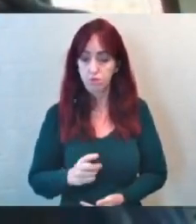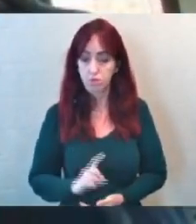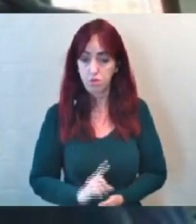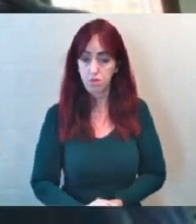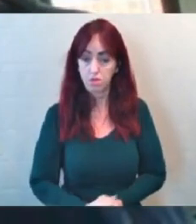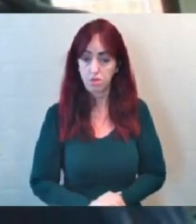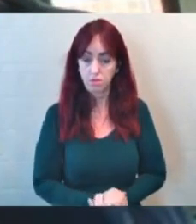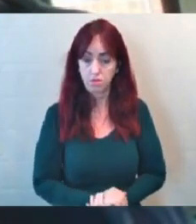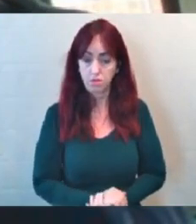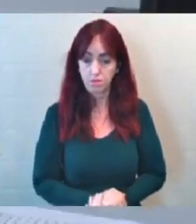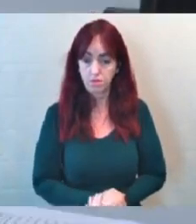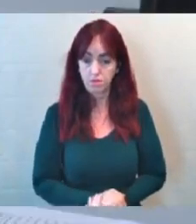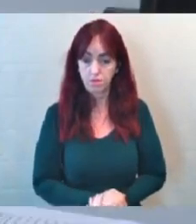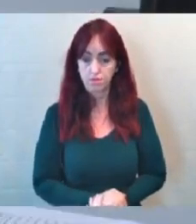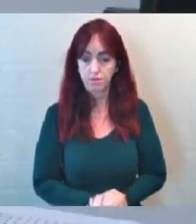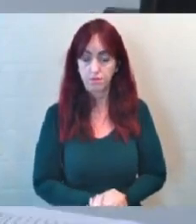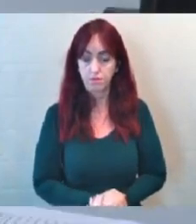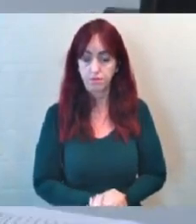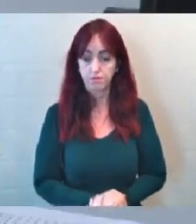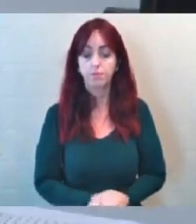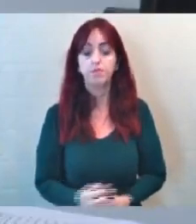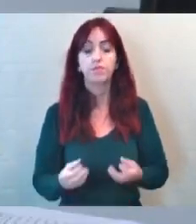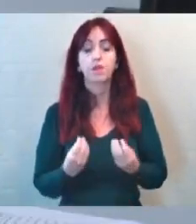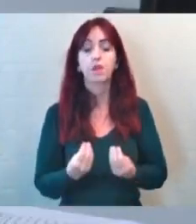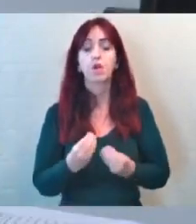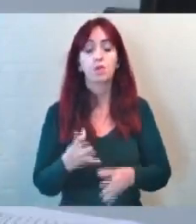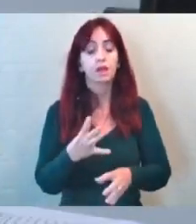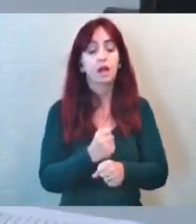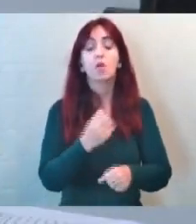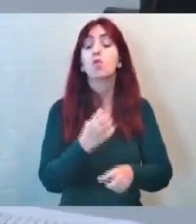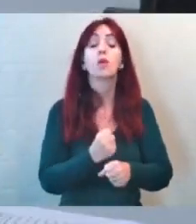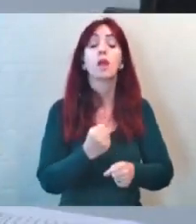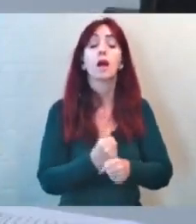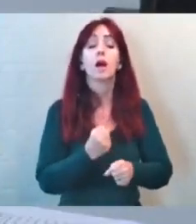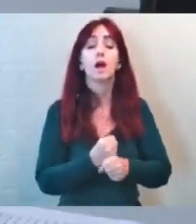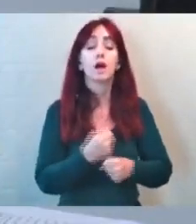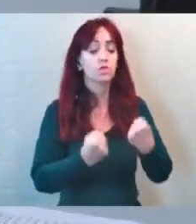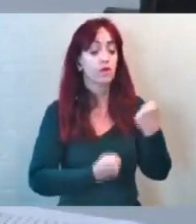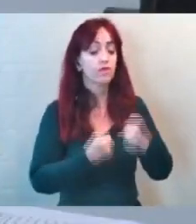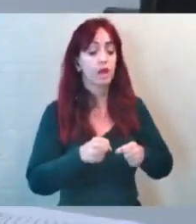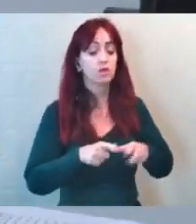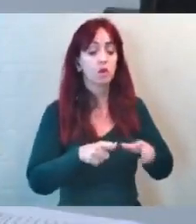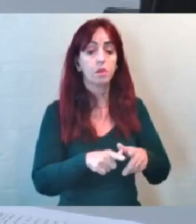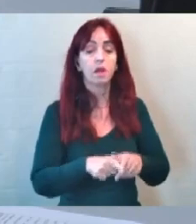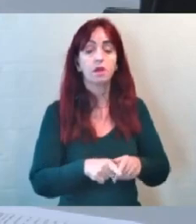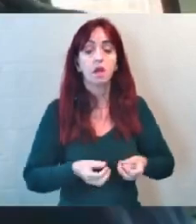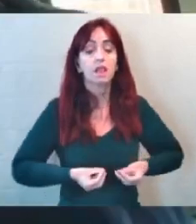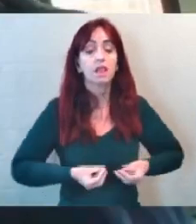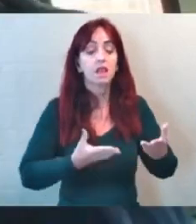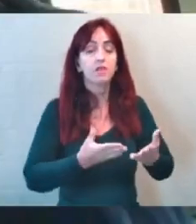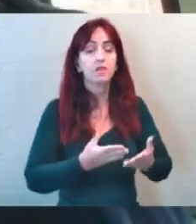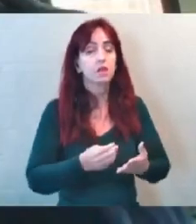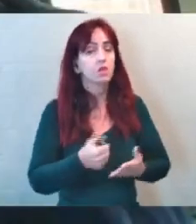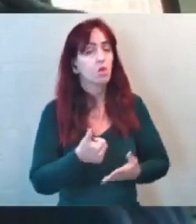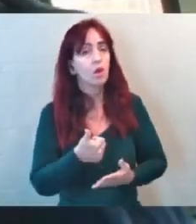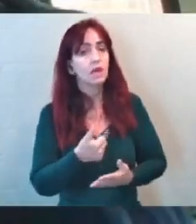Como que é calculado, então, as viagens compradas? Vocês estão devolvendo quase R$ 700 desde meados de 2020.